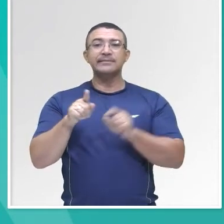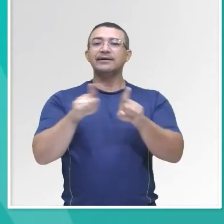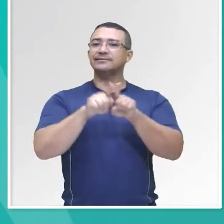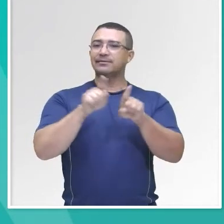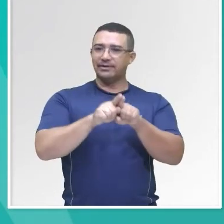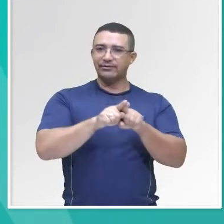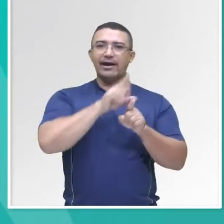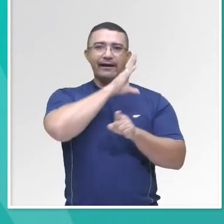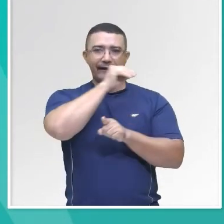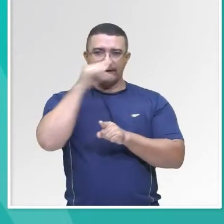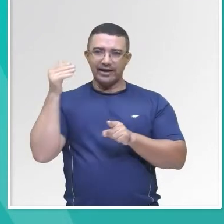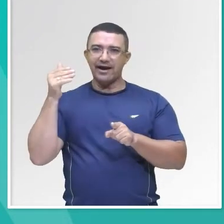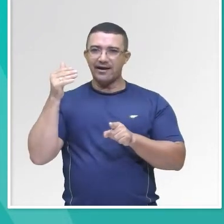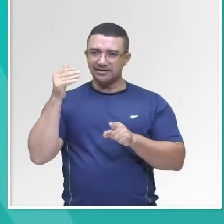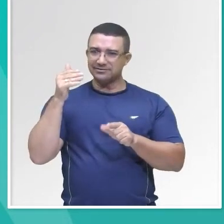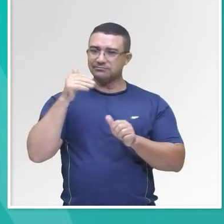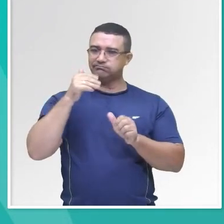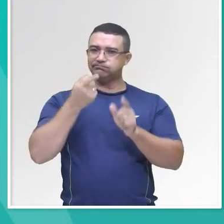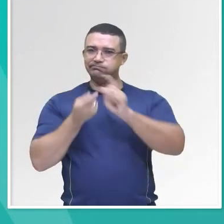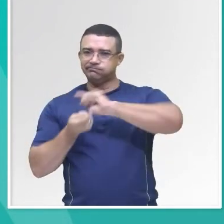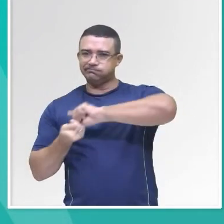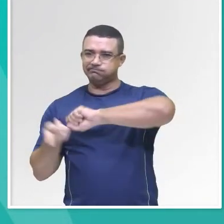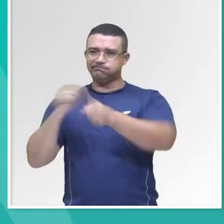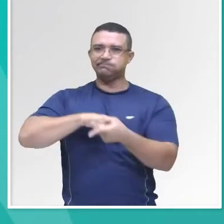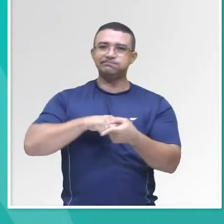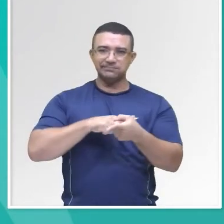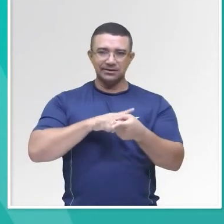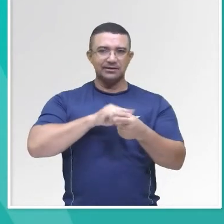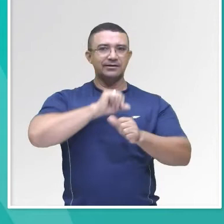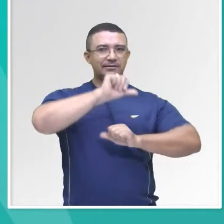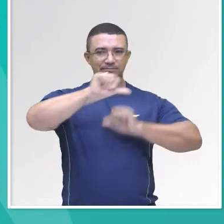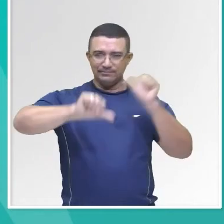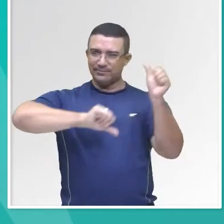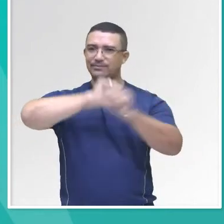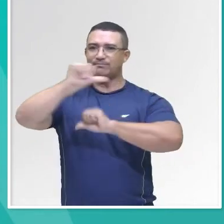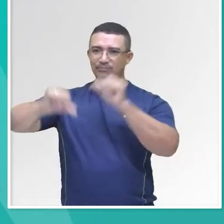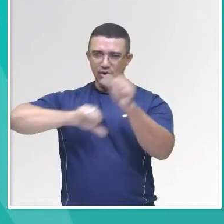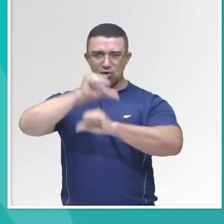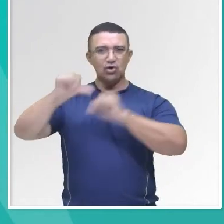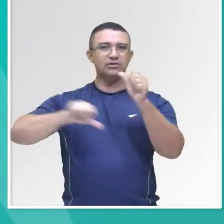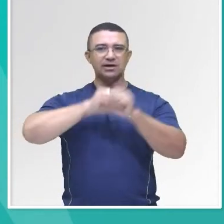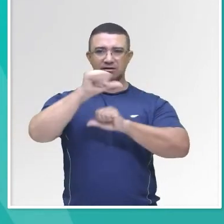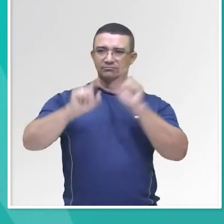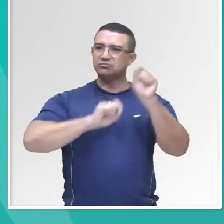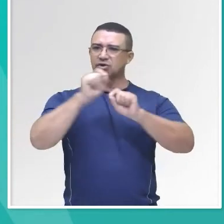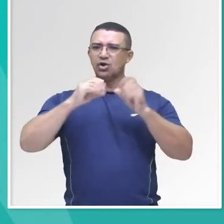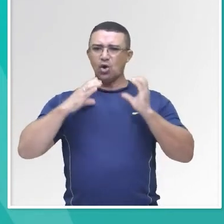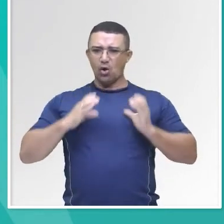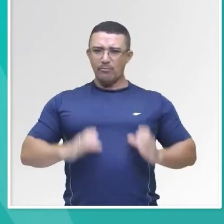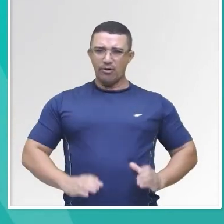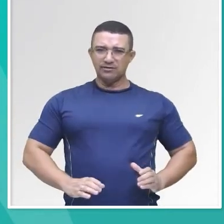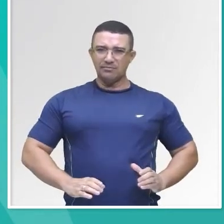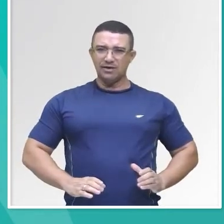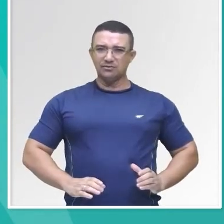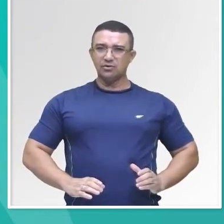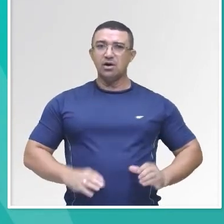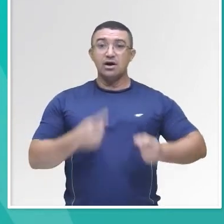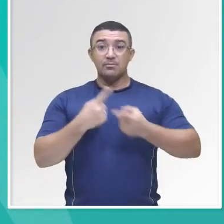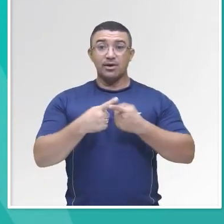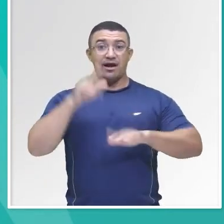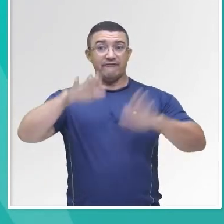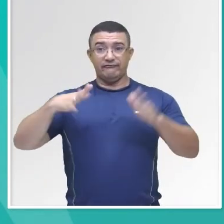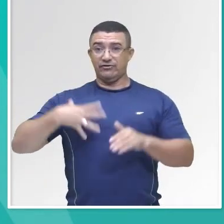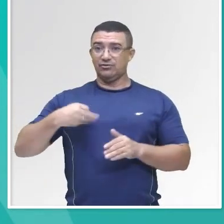estão subvertendo os valores, sob o argumento do filho de não querer ser diferente dos colegas da